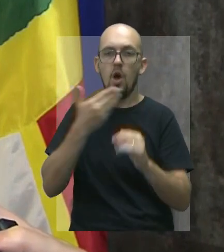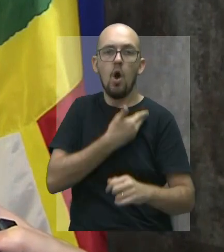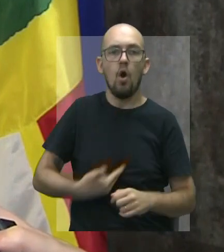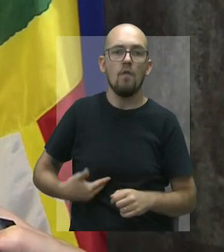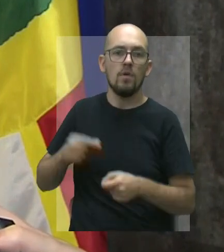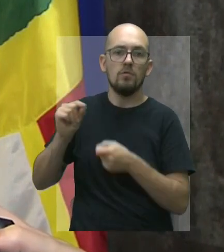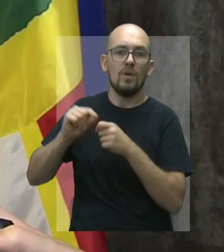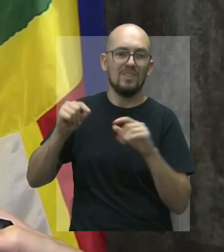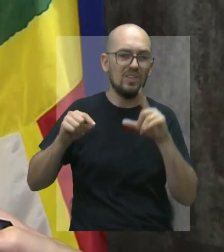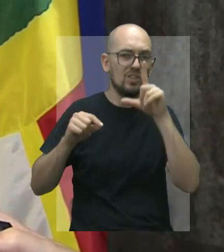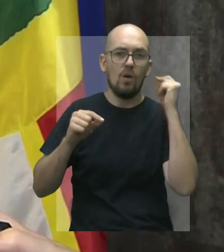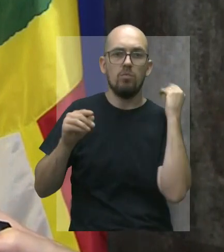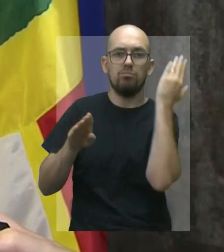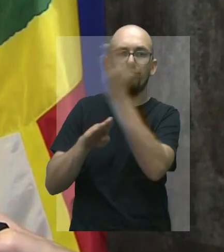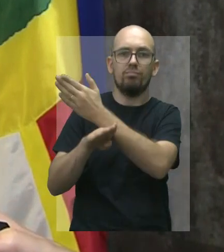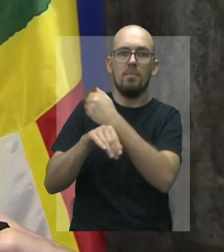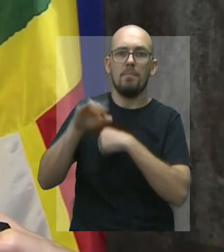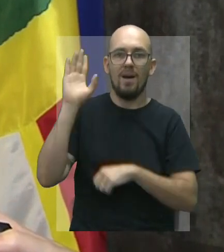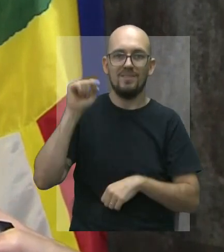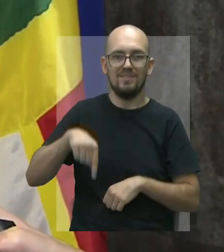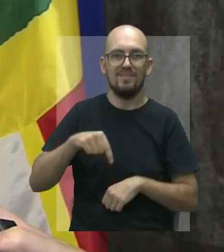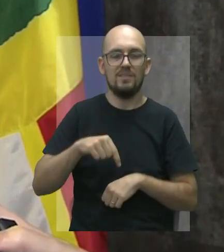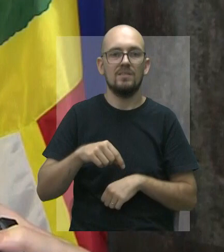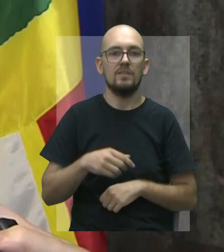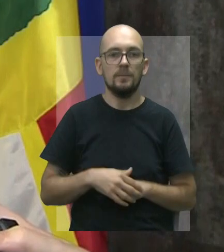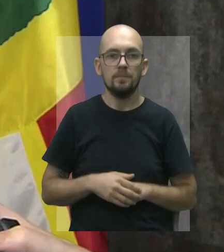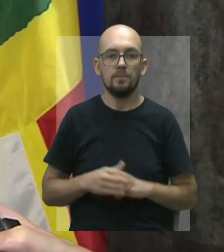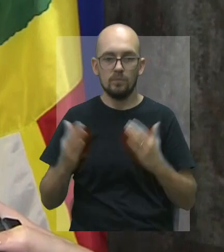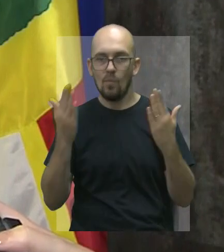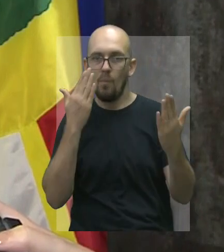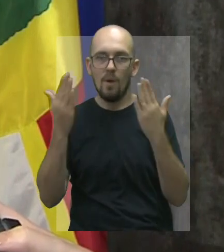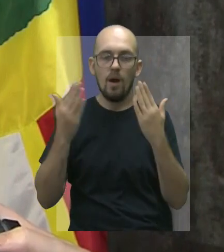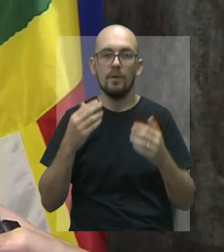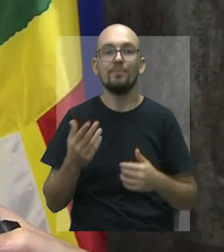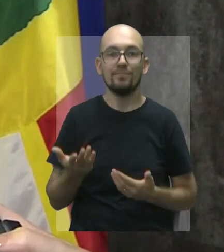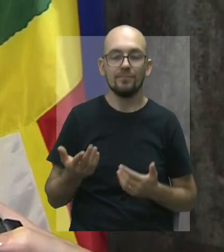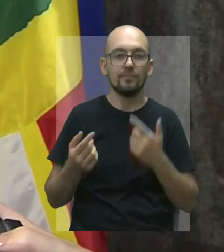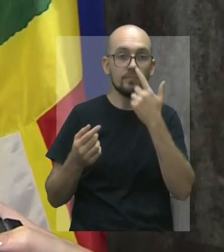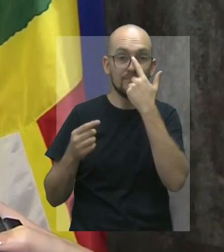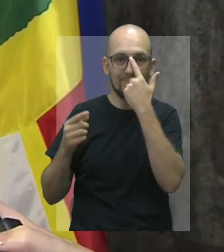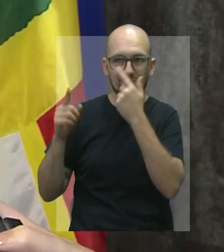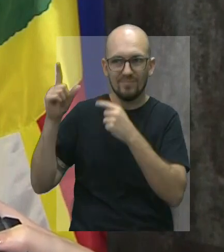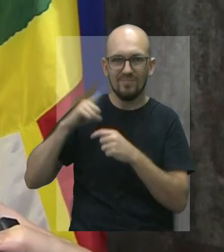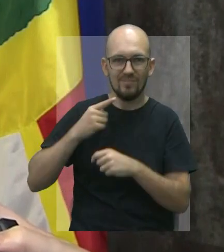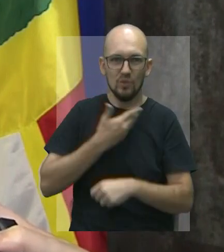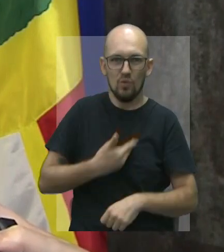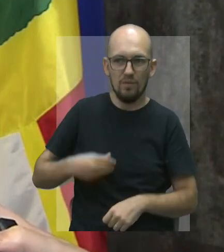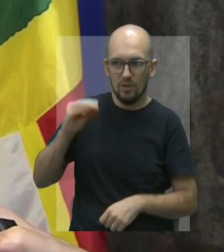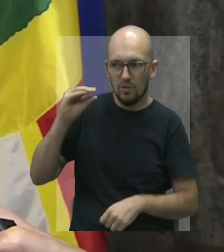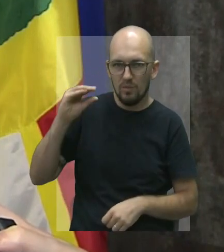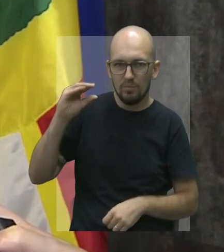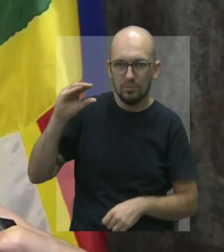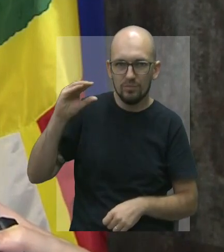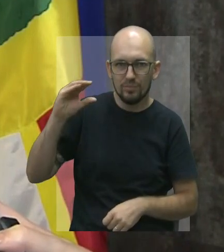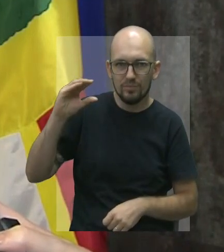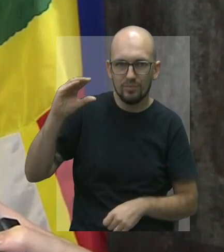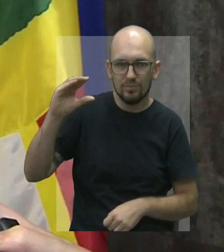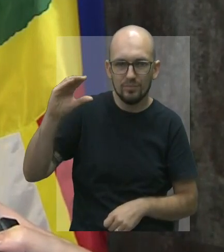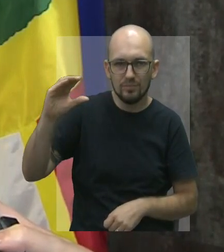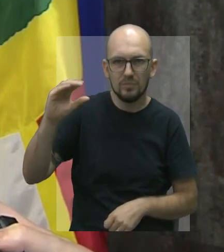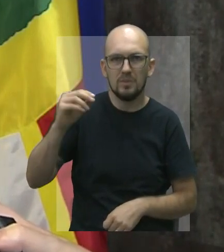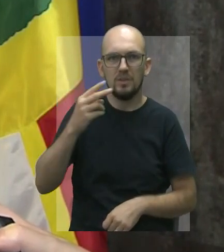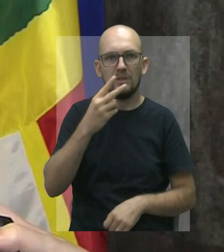que o município fez de 2013 para 2018. Enquanto eles estão aí na faixa de evolução de orçamento de em torno